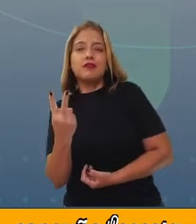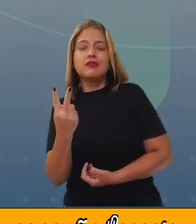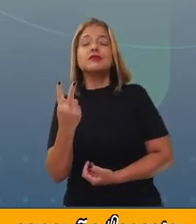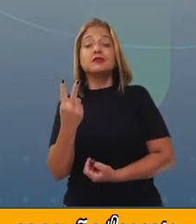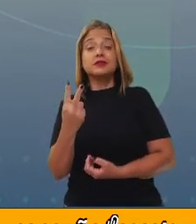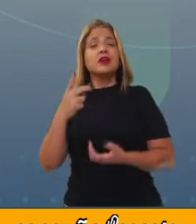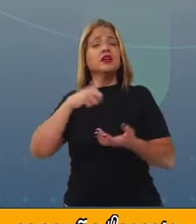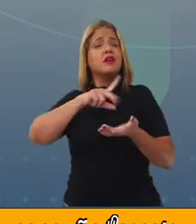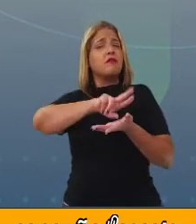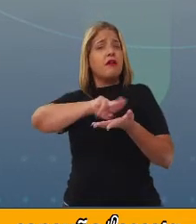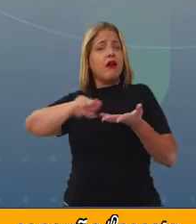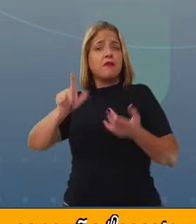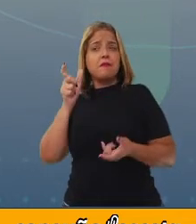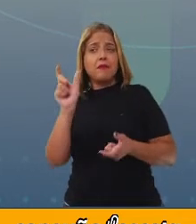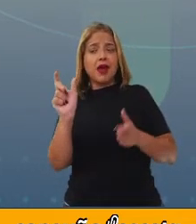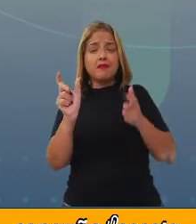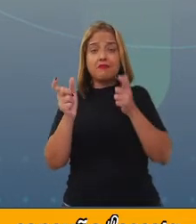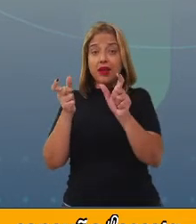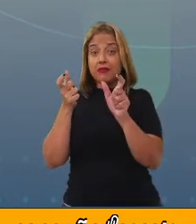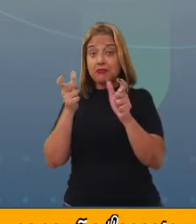mesmo inúmeras palavras